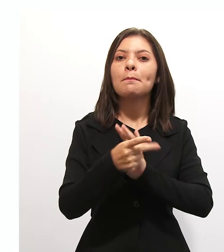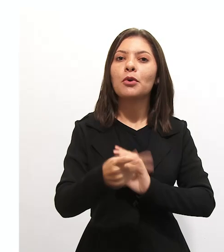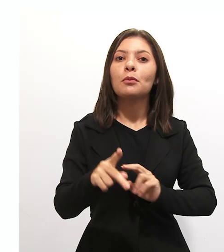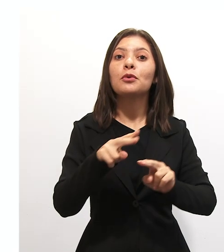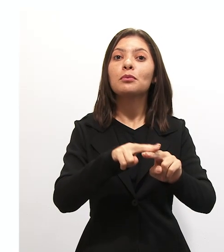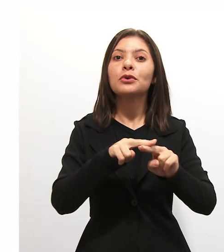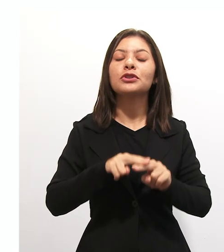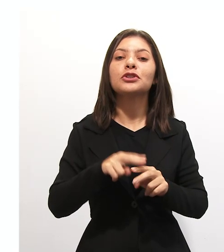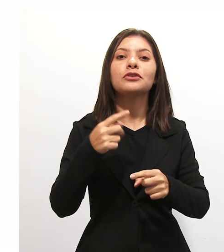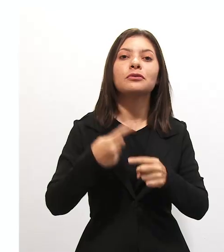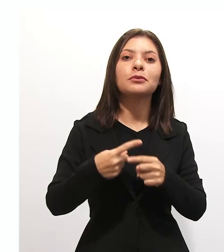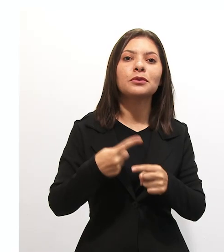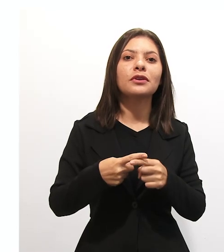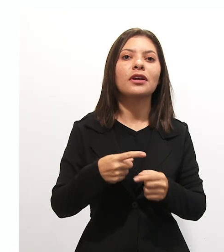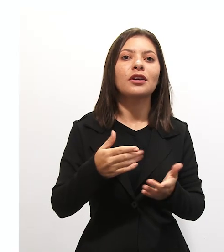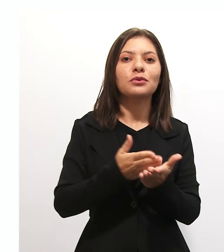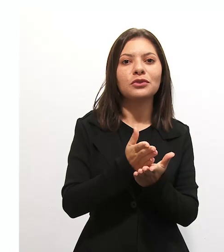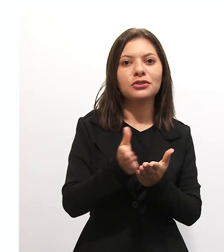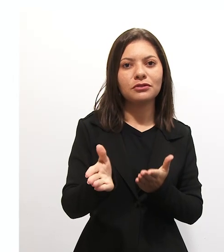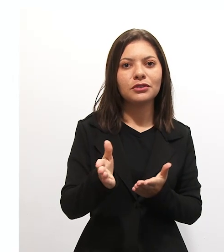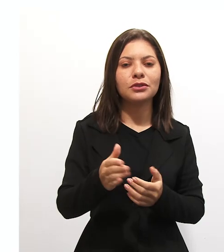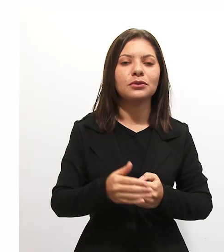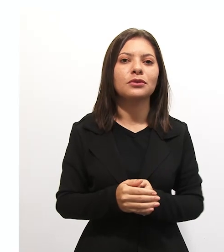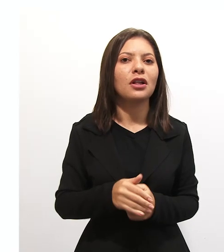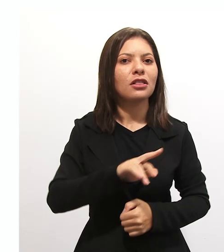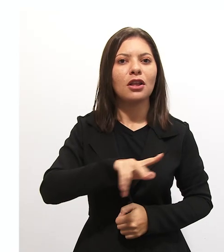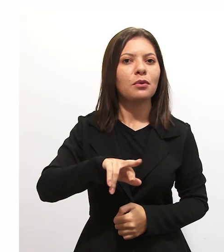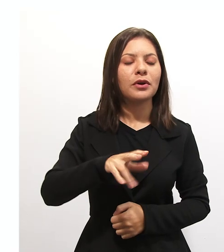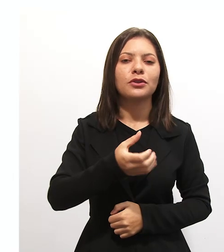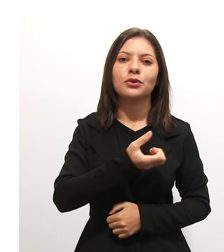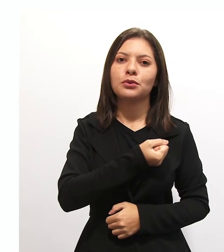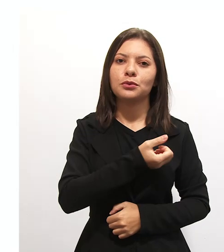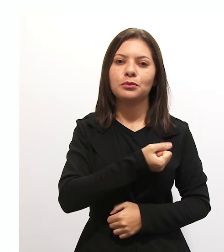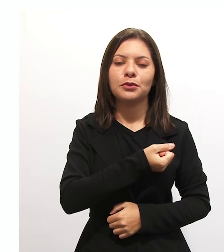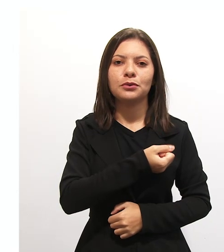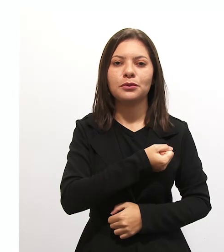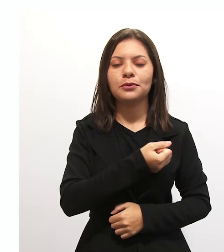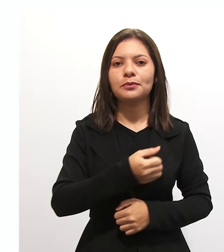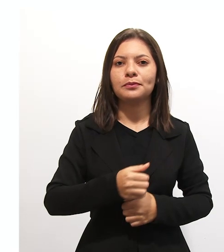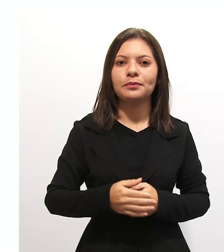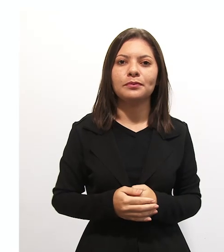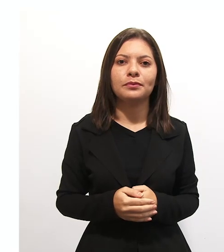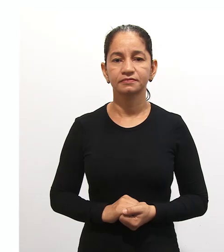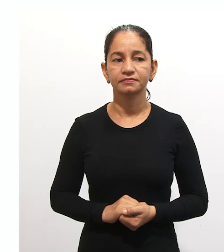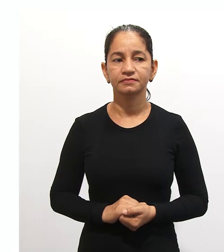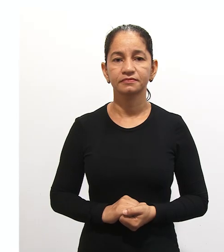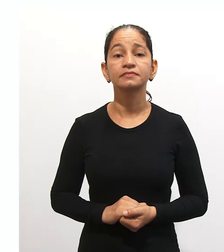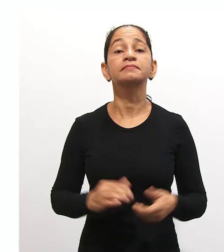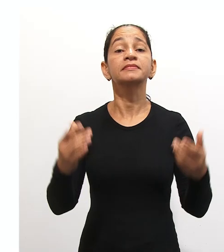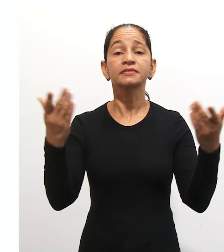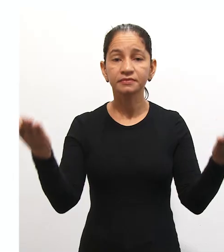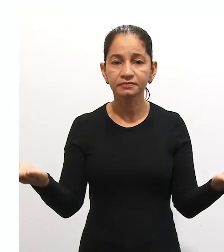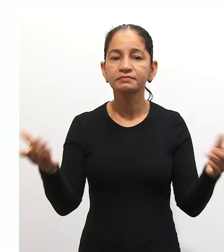porquê dos desvios, e não apenas os números em si. Tá bom, pessoal? Controle